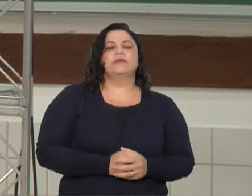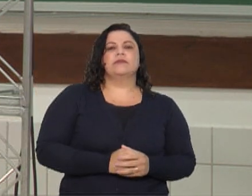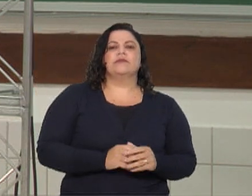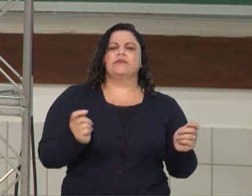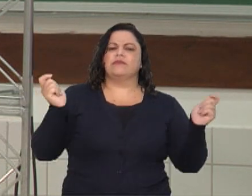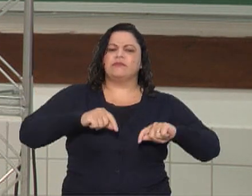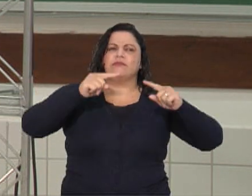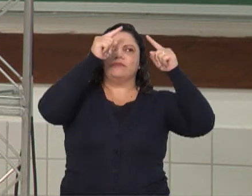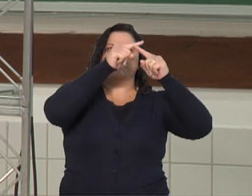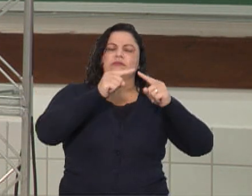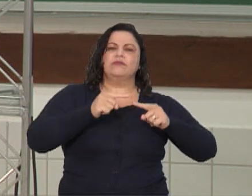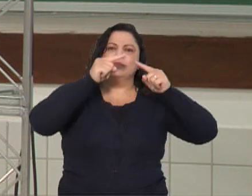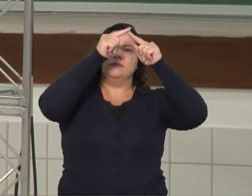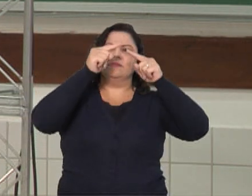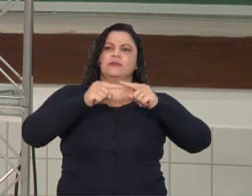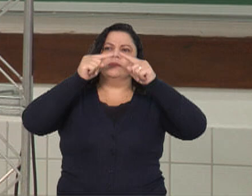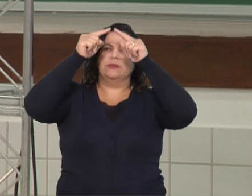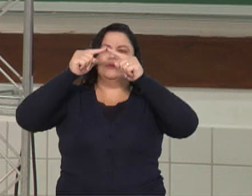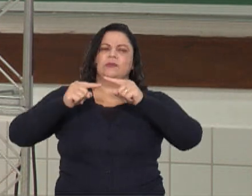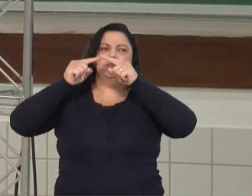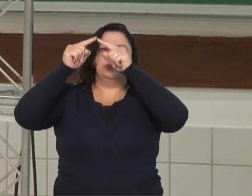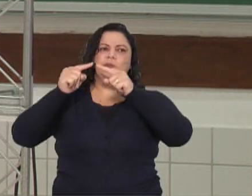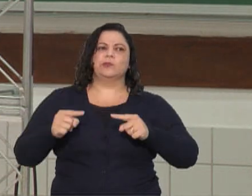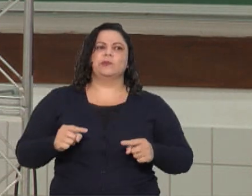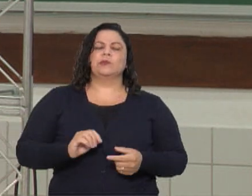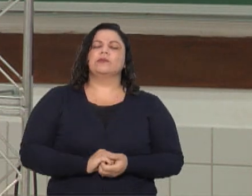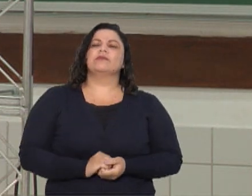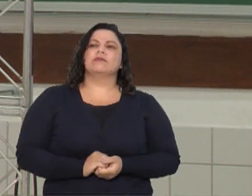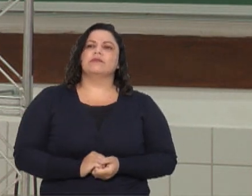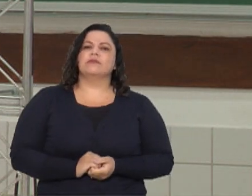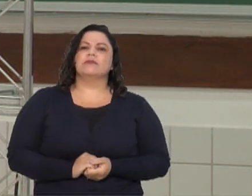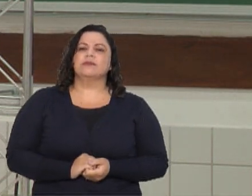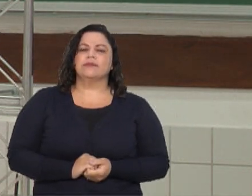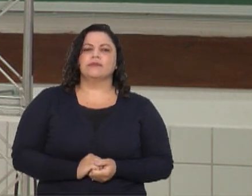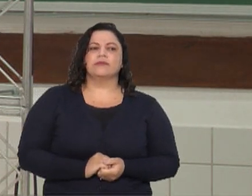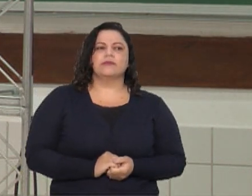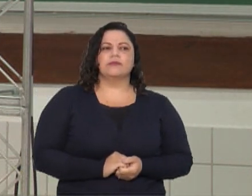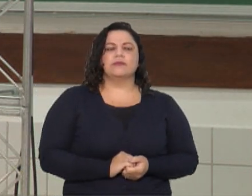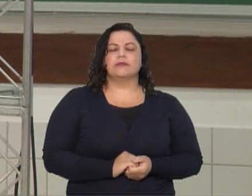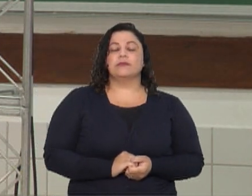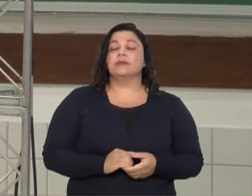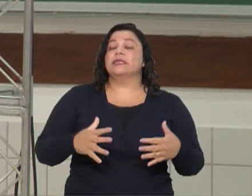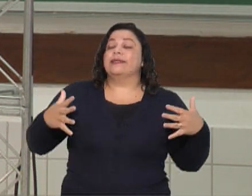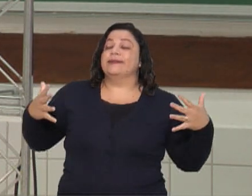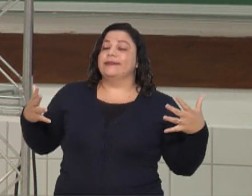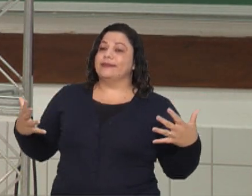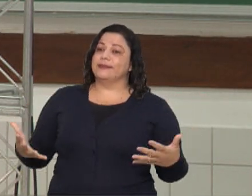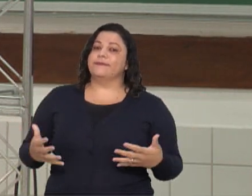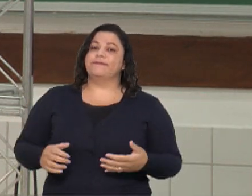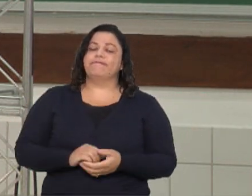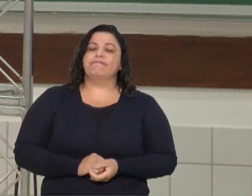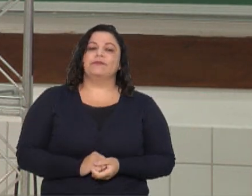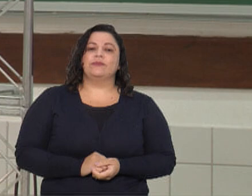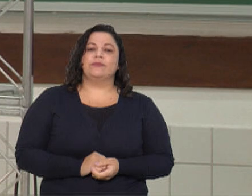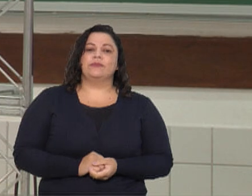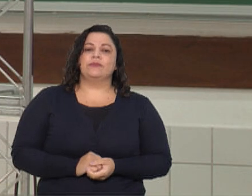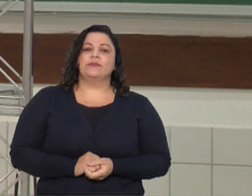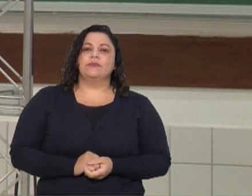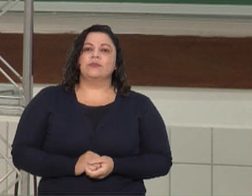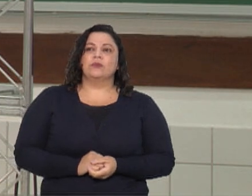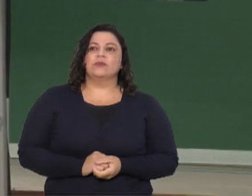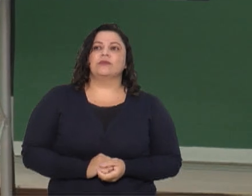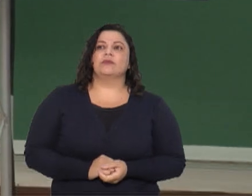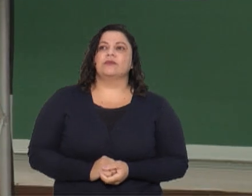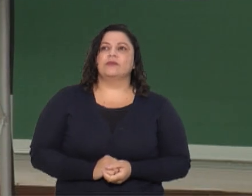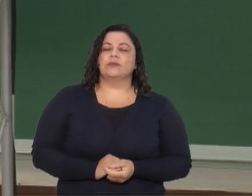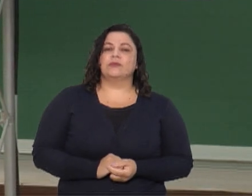a combinação de sons. Então, assim, se diz que a harmonia,